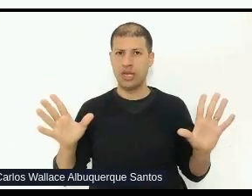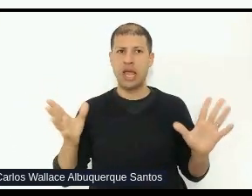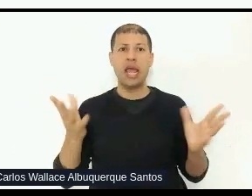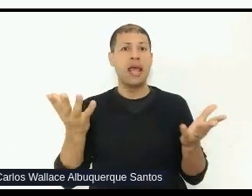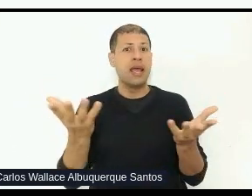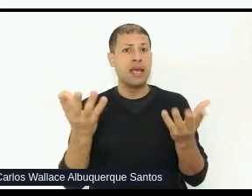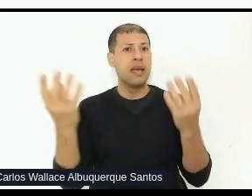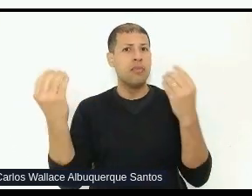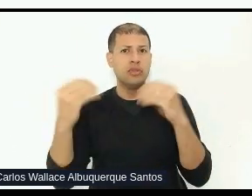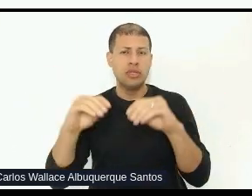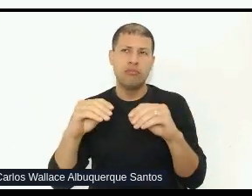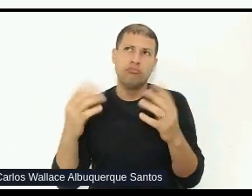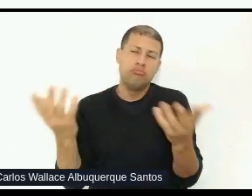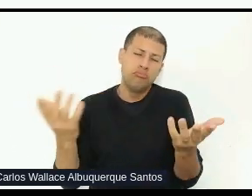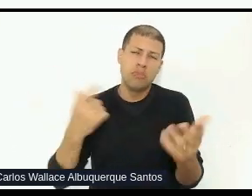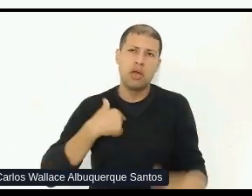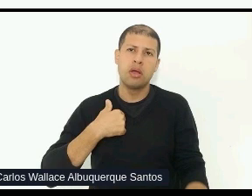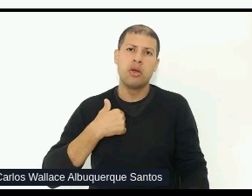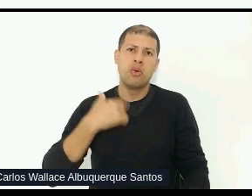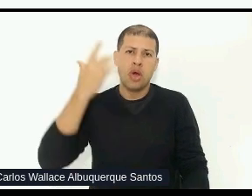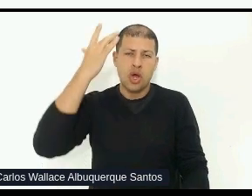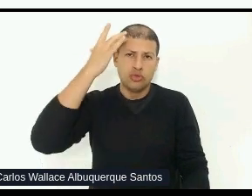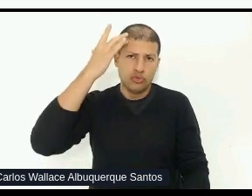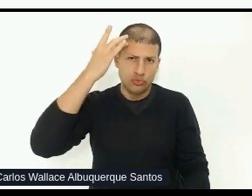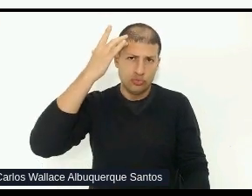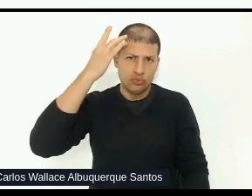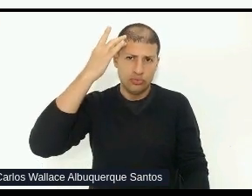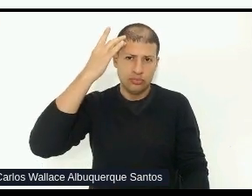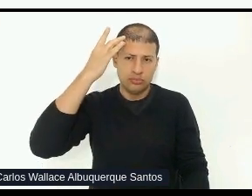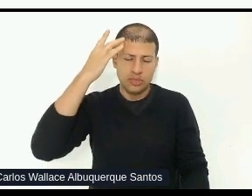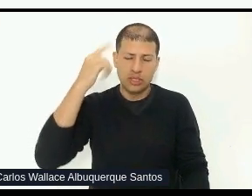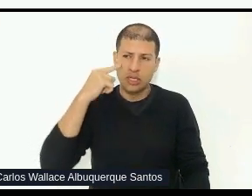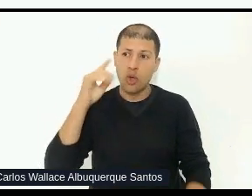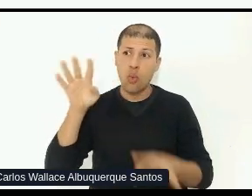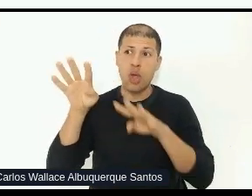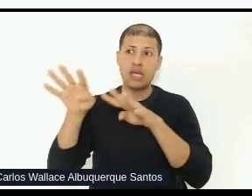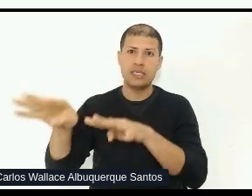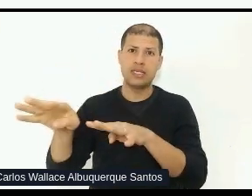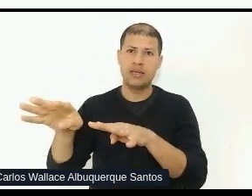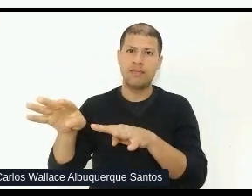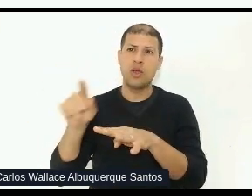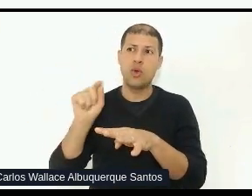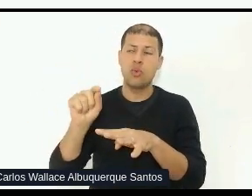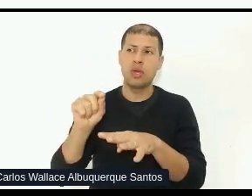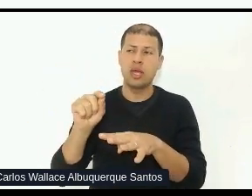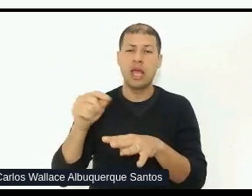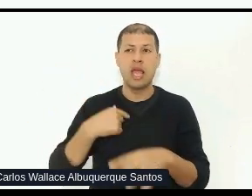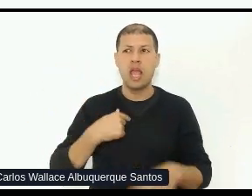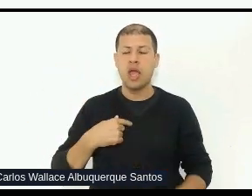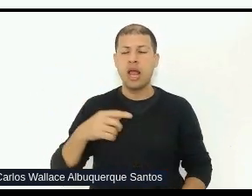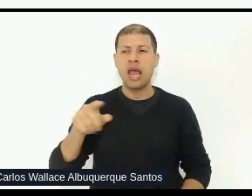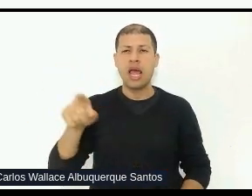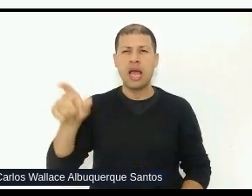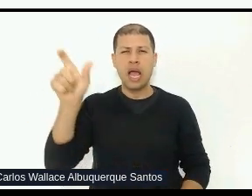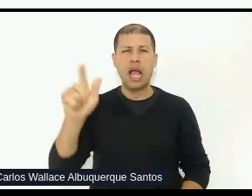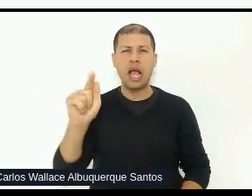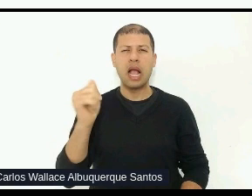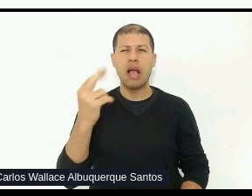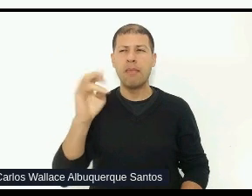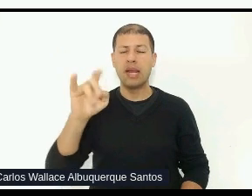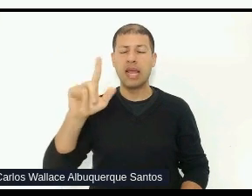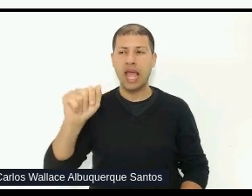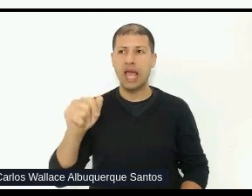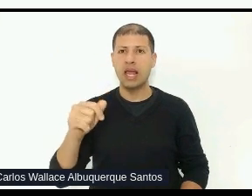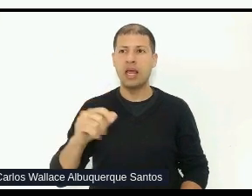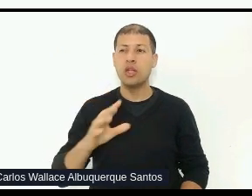repente, eu acho que uma forma de reconhecer seria assim, seria assado. Vai aqui no chat, bota no chat, tenta